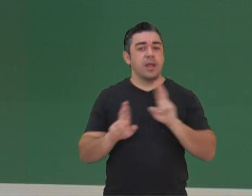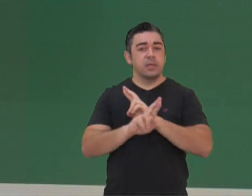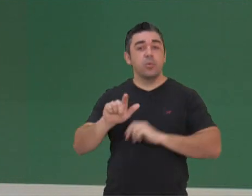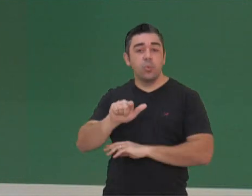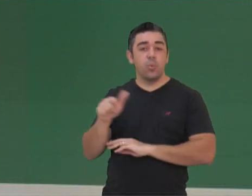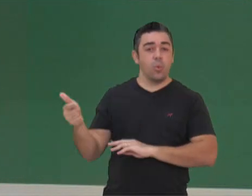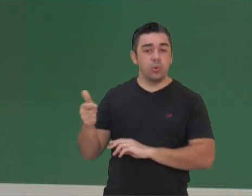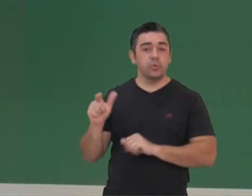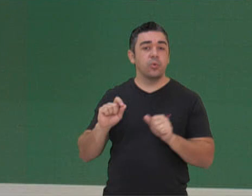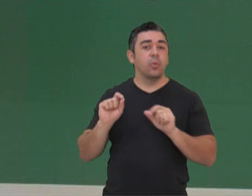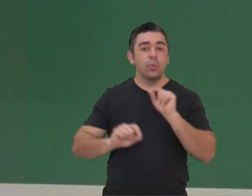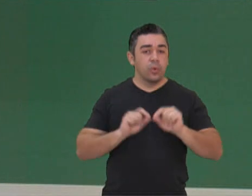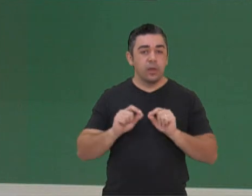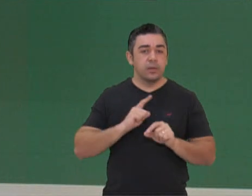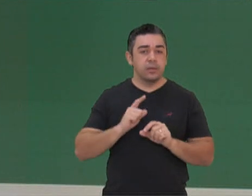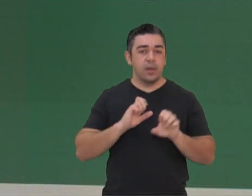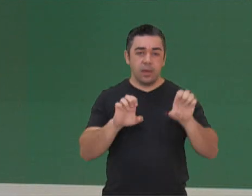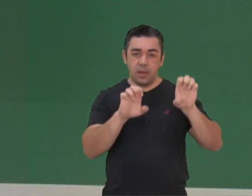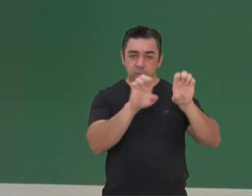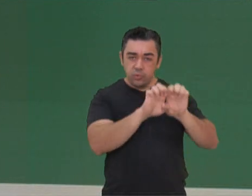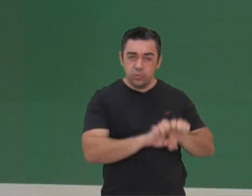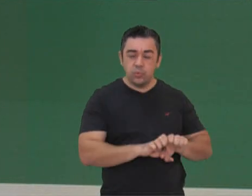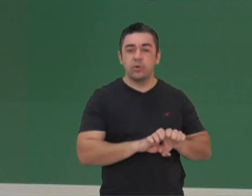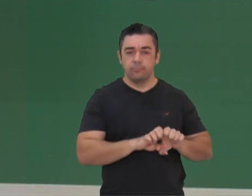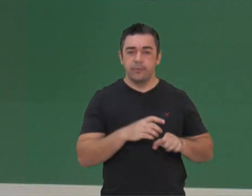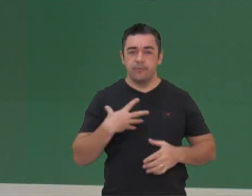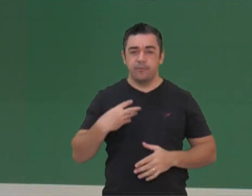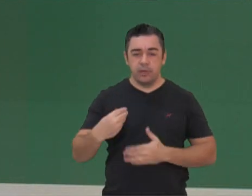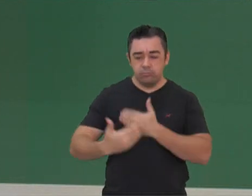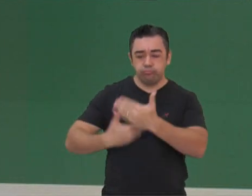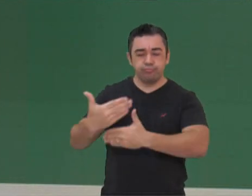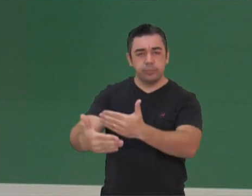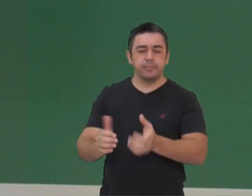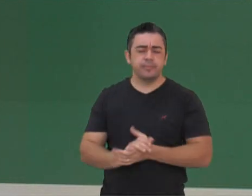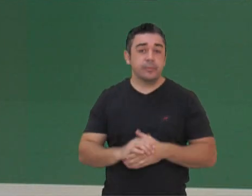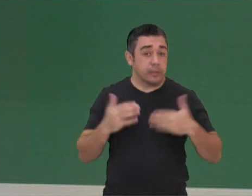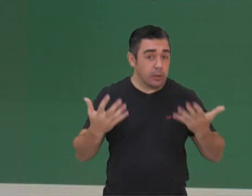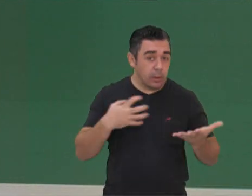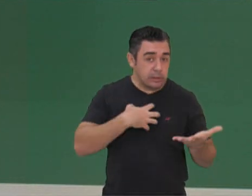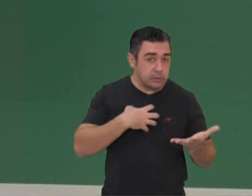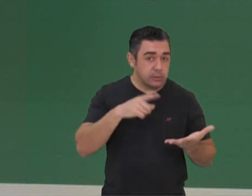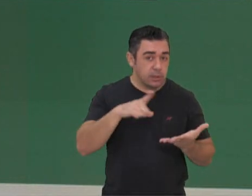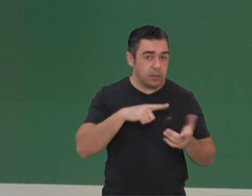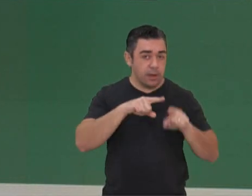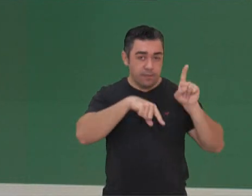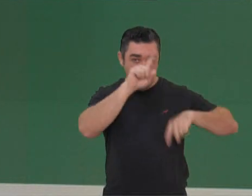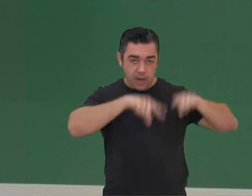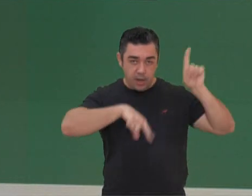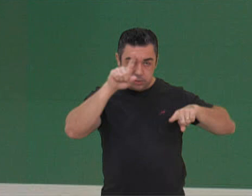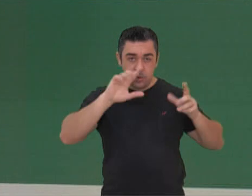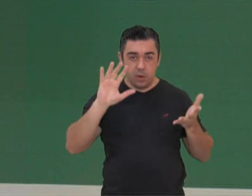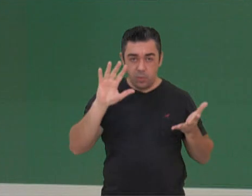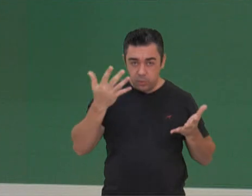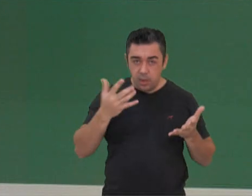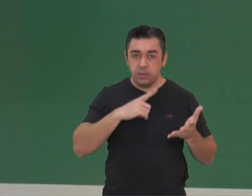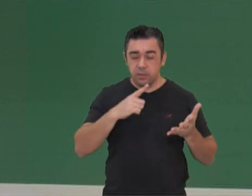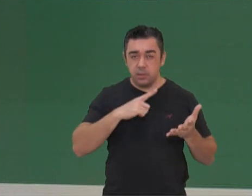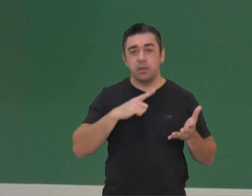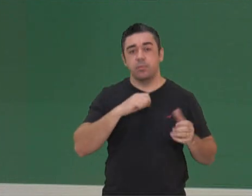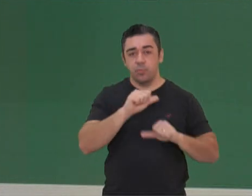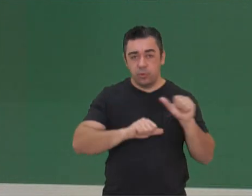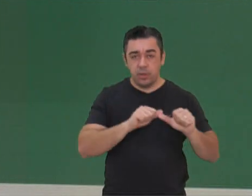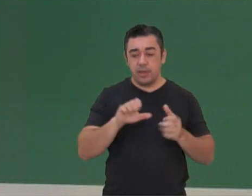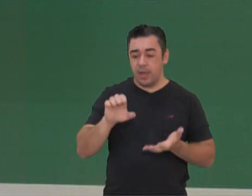organismos, baseando-se em suas estruturas hereditárias. Desse modo, à medida que se analisam as variações ocorridas na passagem de nível